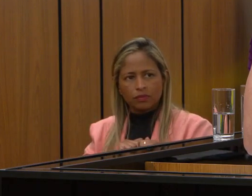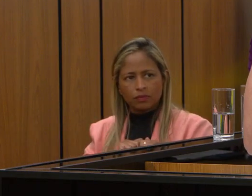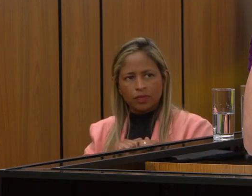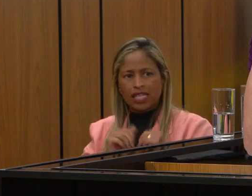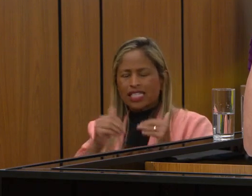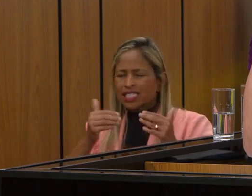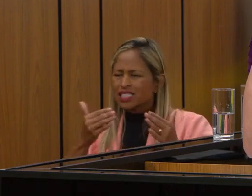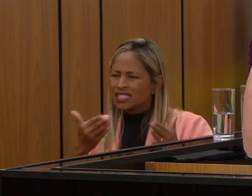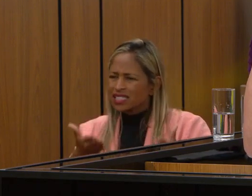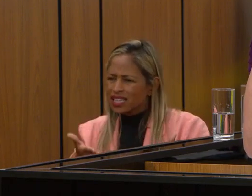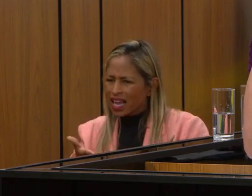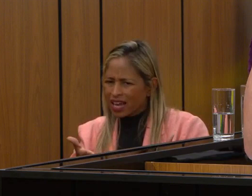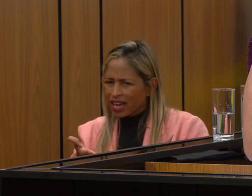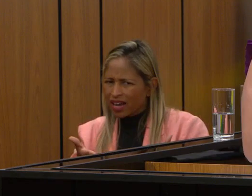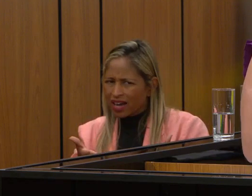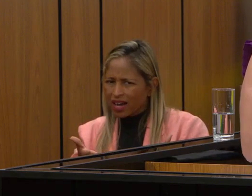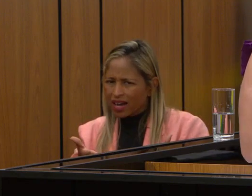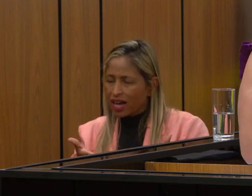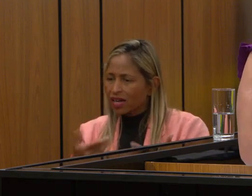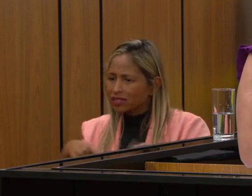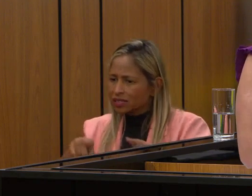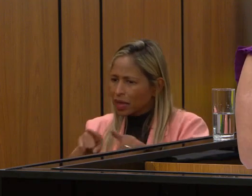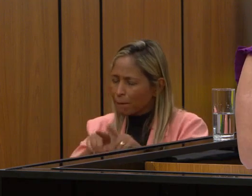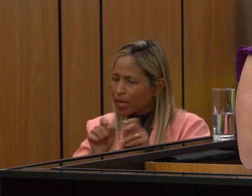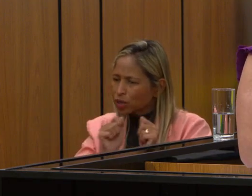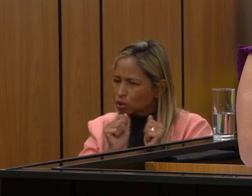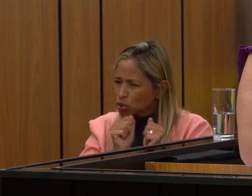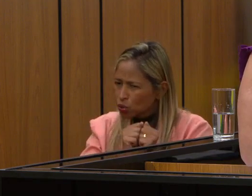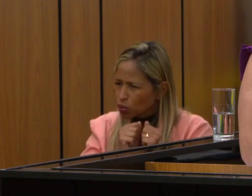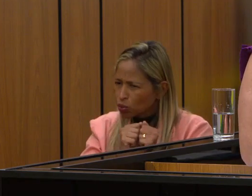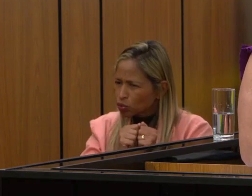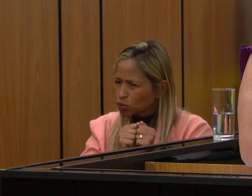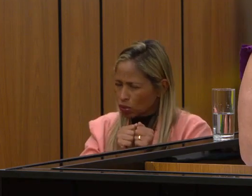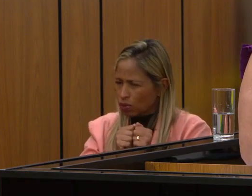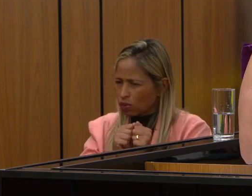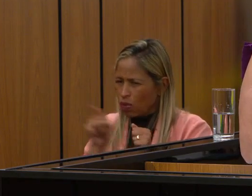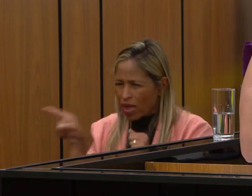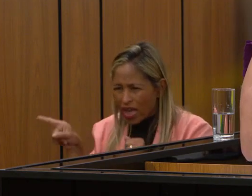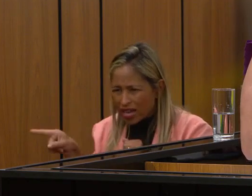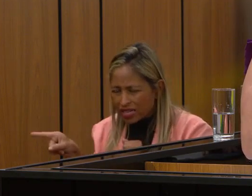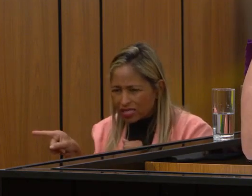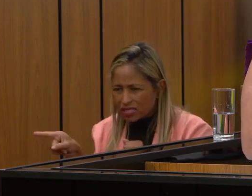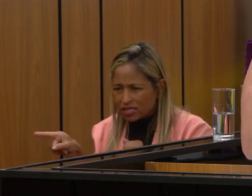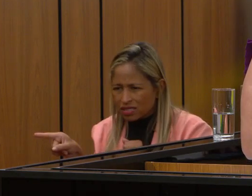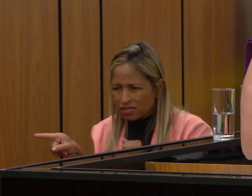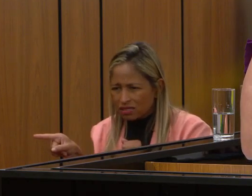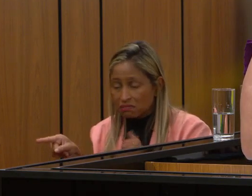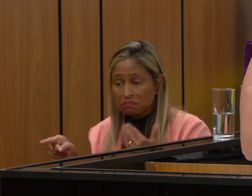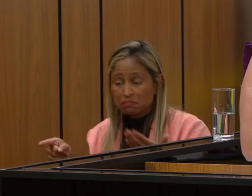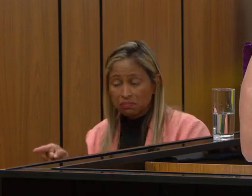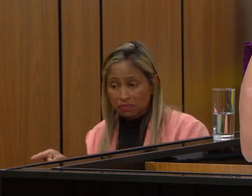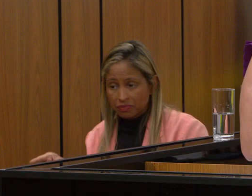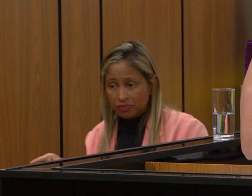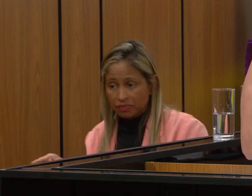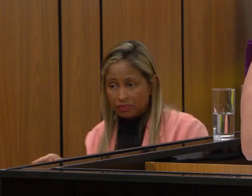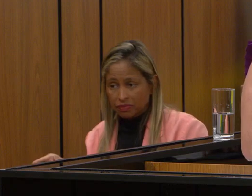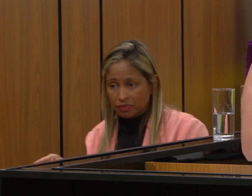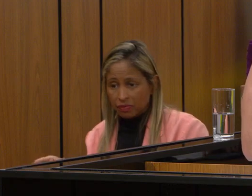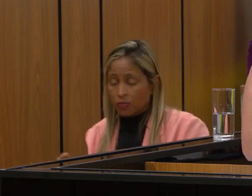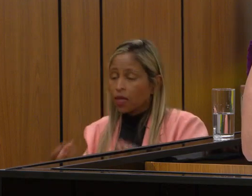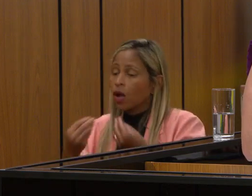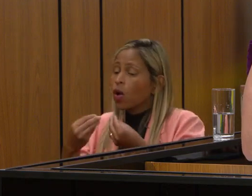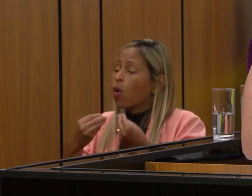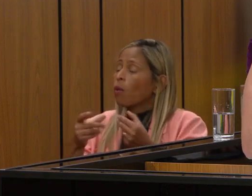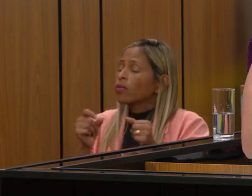Será que ela não estaria também no polo passivo como que a gente